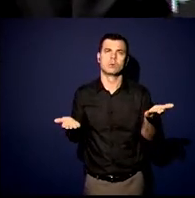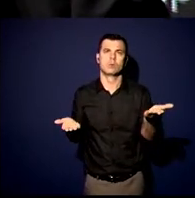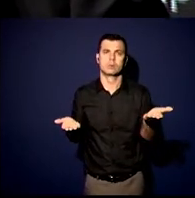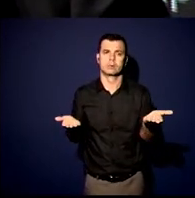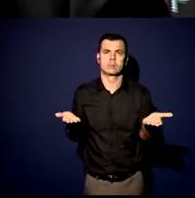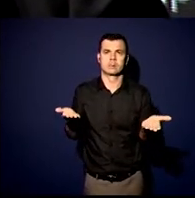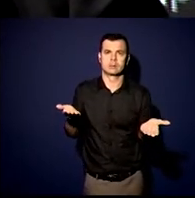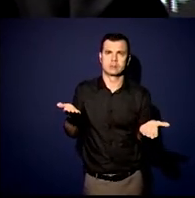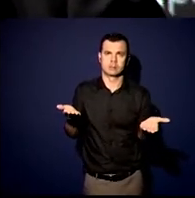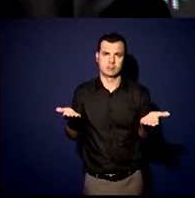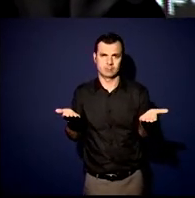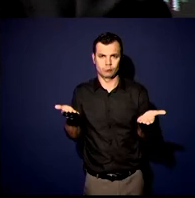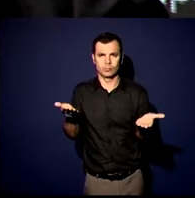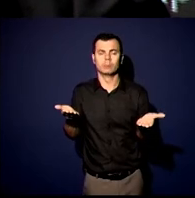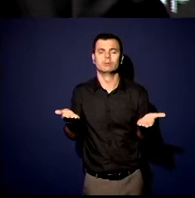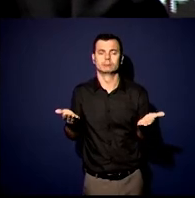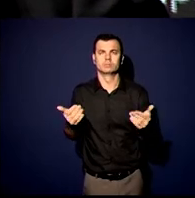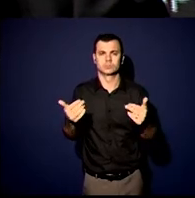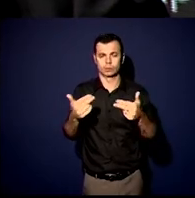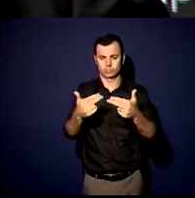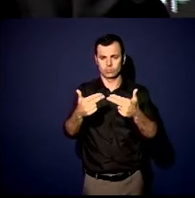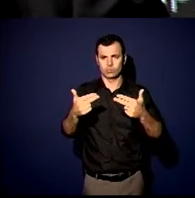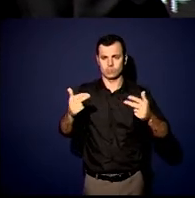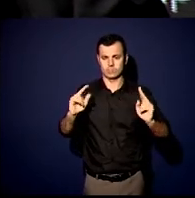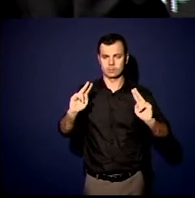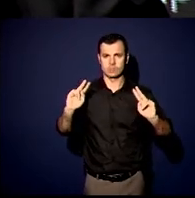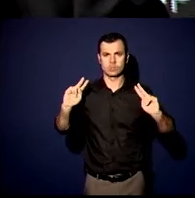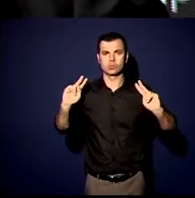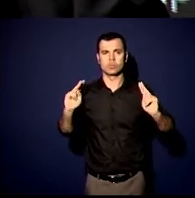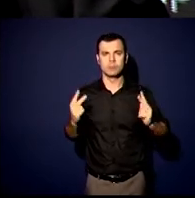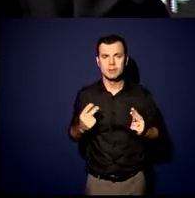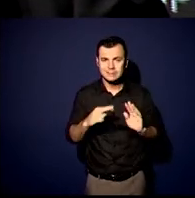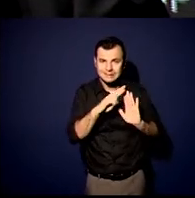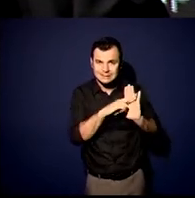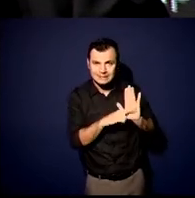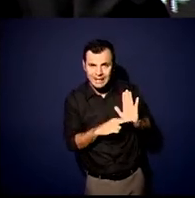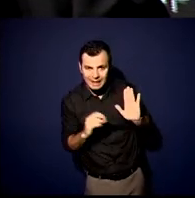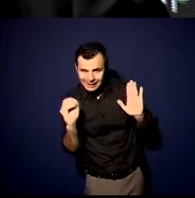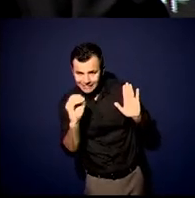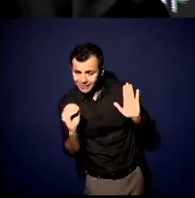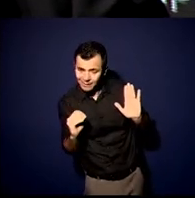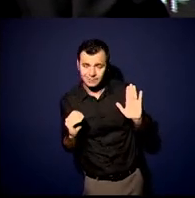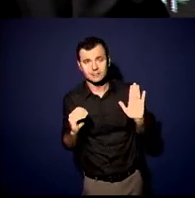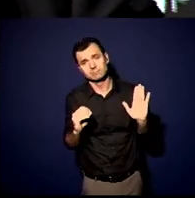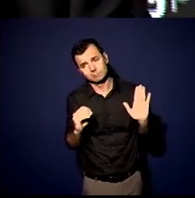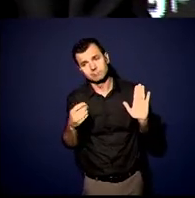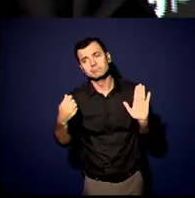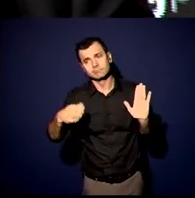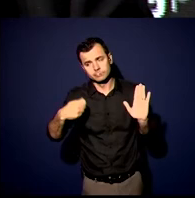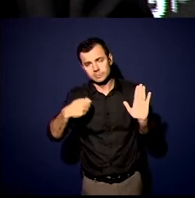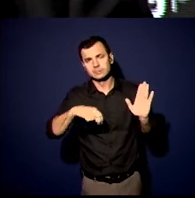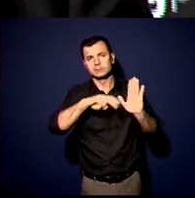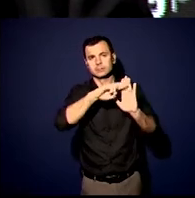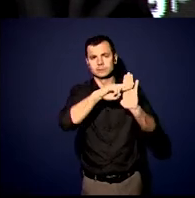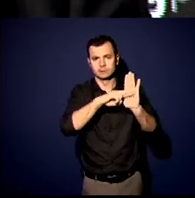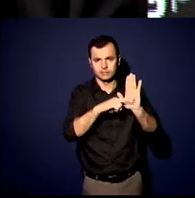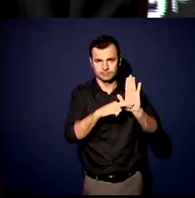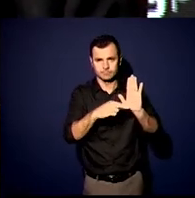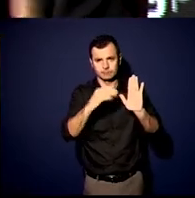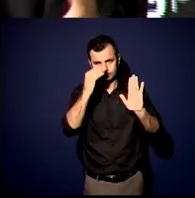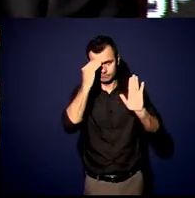existe nenhuma atividade humana é que é totalmente desregulada e obviamente nenhum Engenho